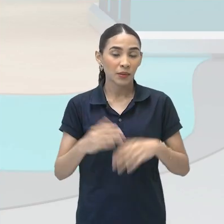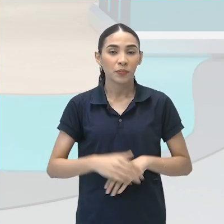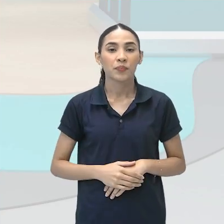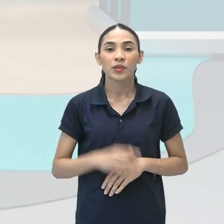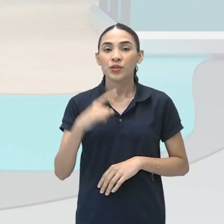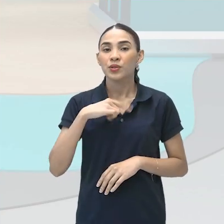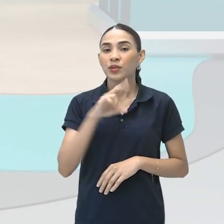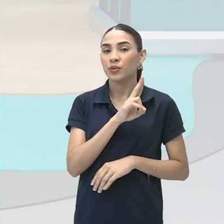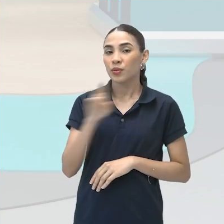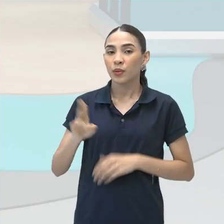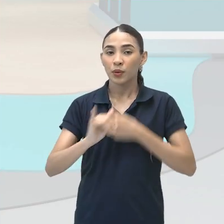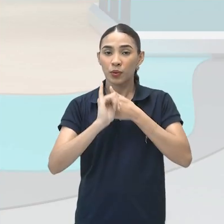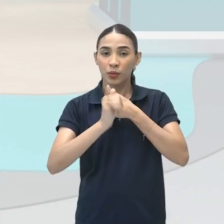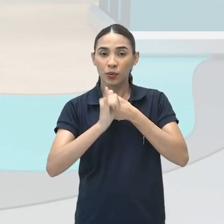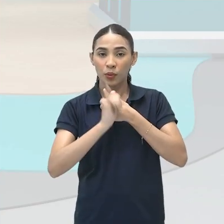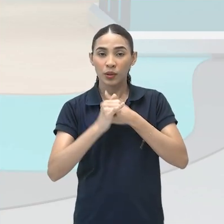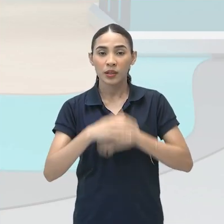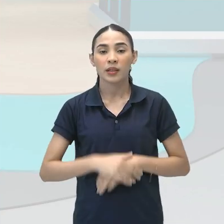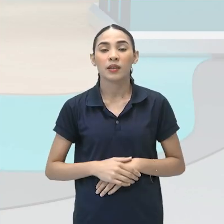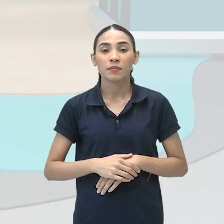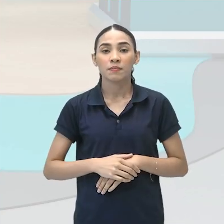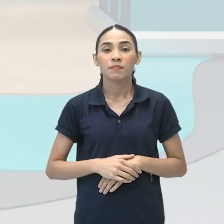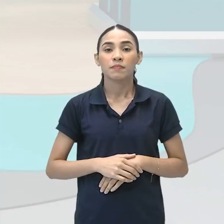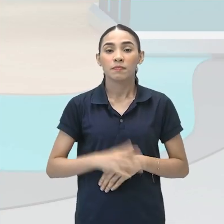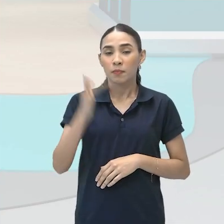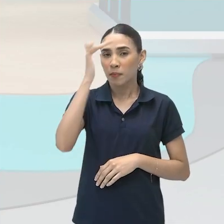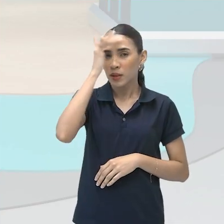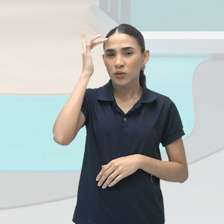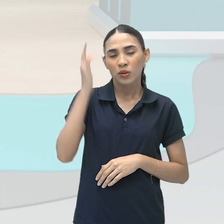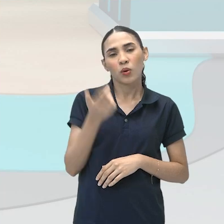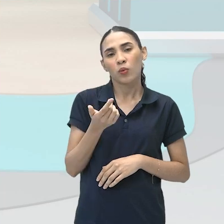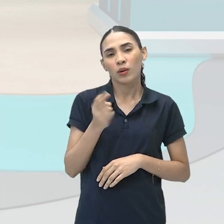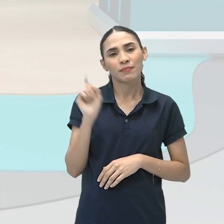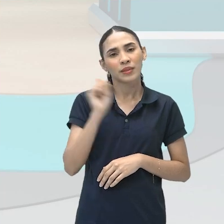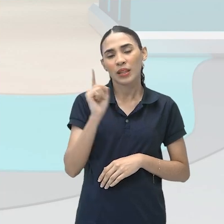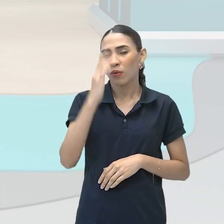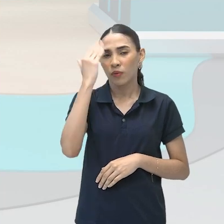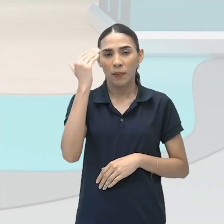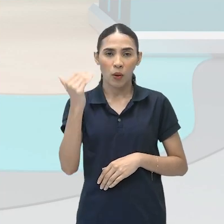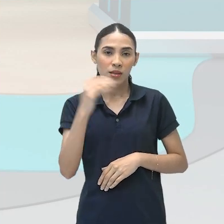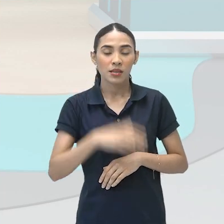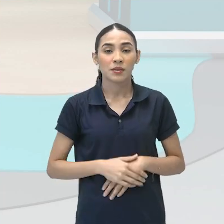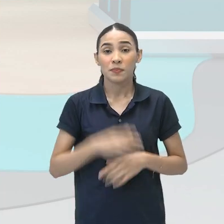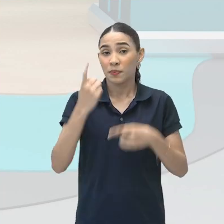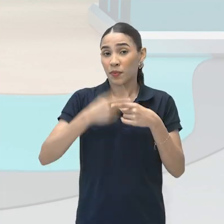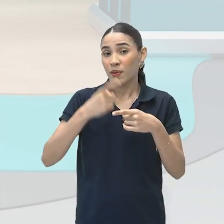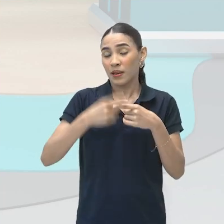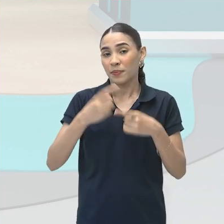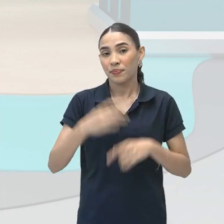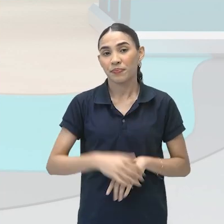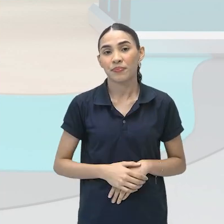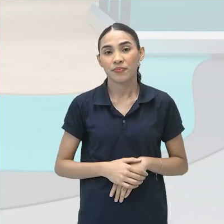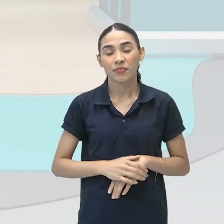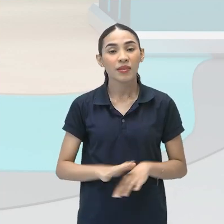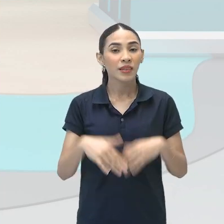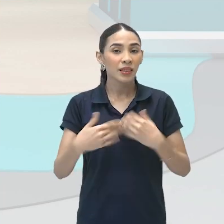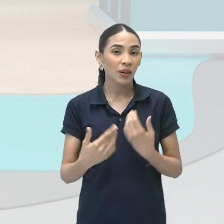o nome de Crônica sobre Gente Pouco Importante. Por quê? Ora, porque